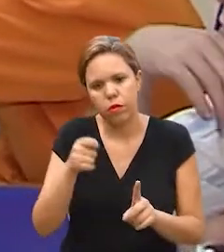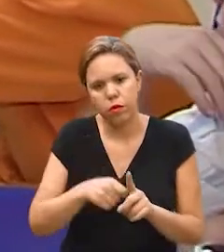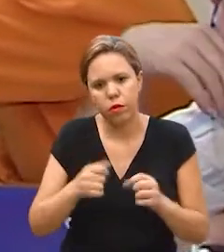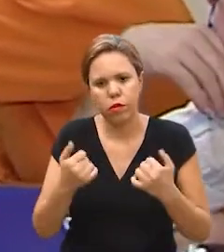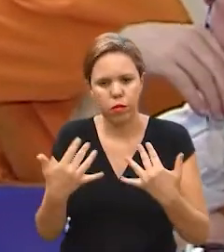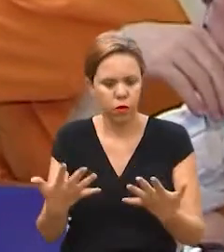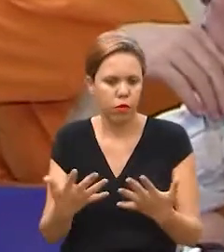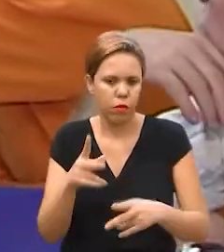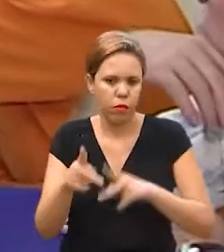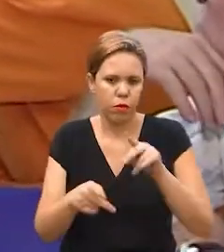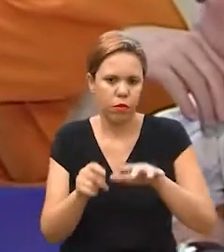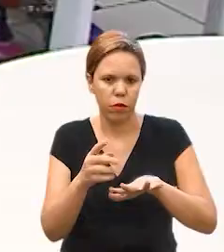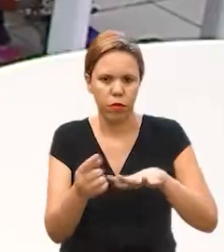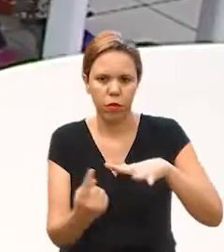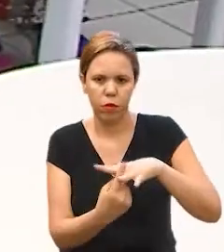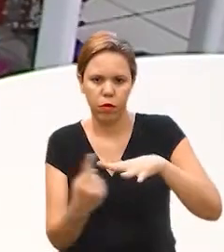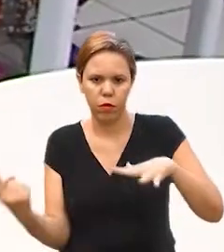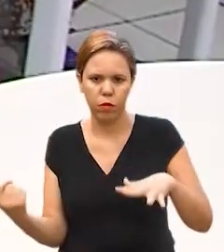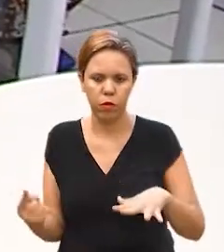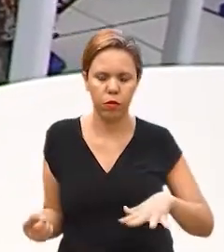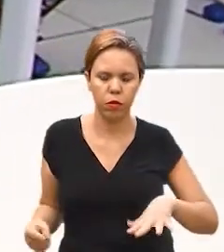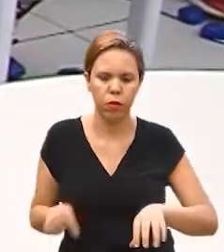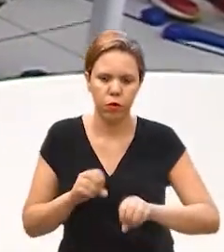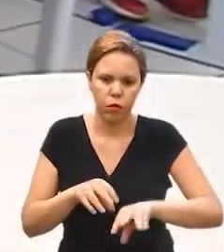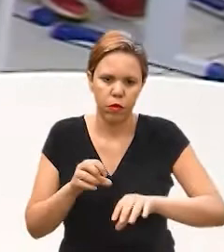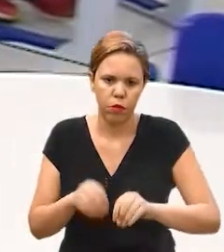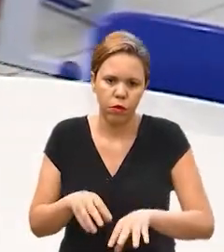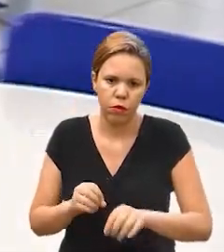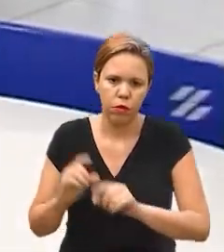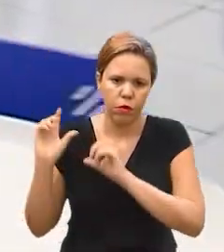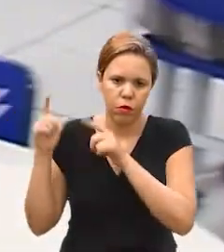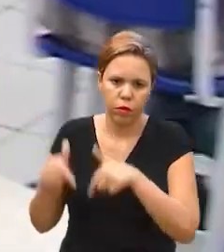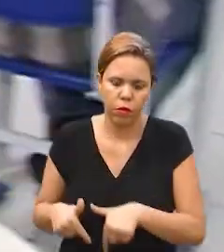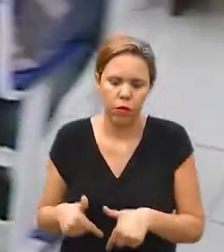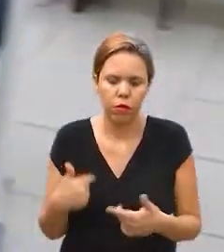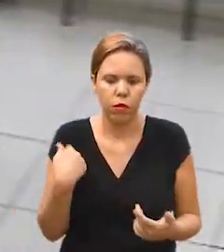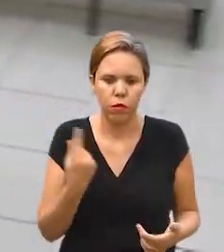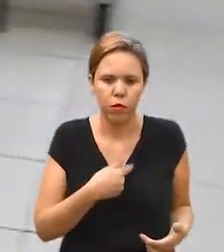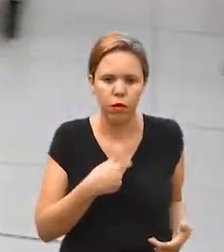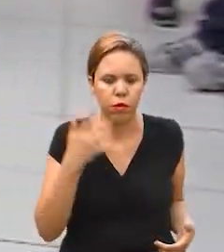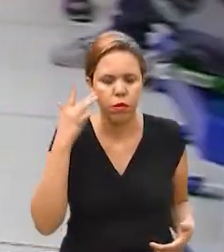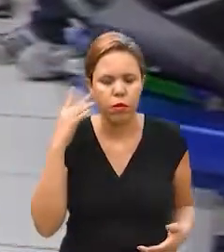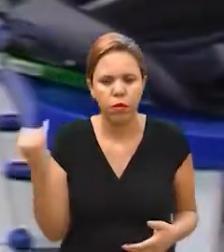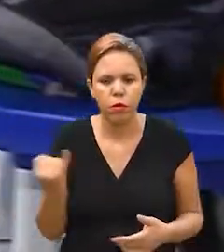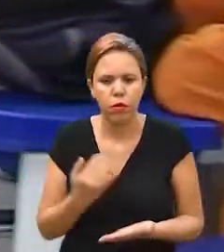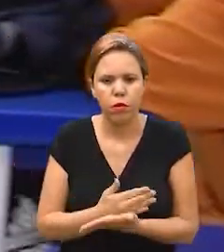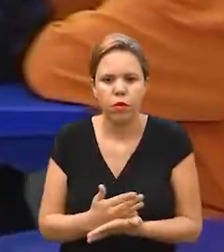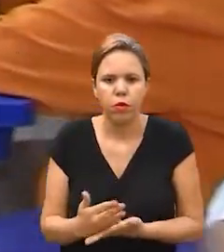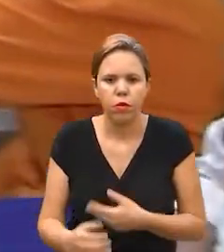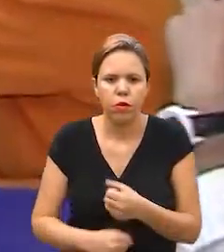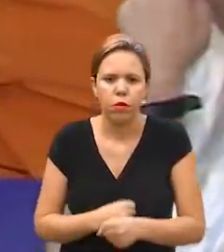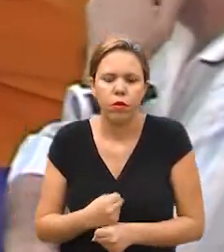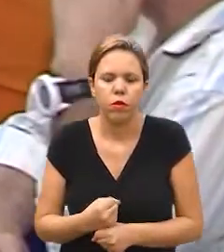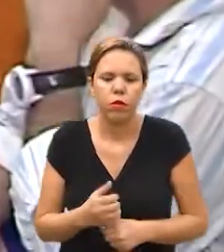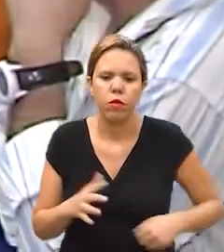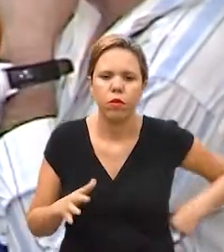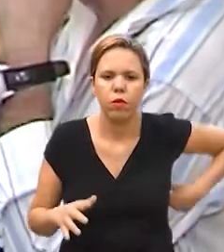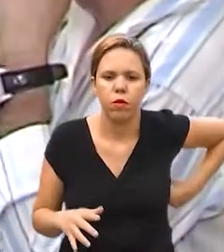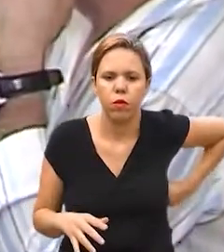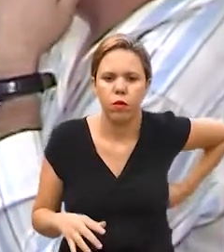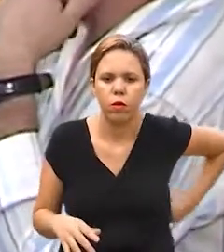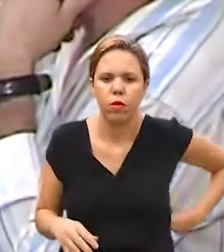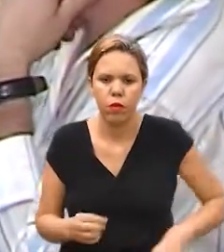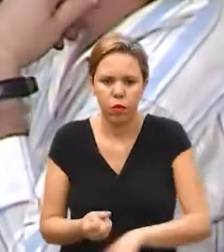foi excluído do ensino regular, é importante que a gente leve em consideração os anos iniciais, o que corresponderia ao